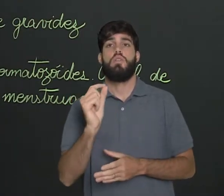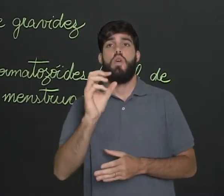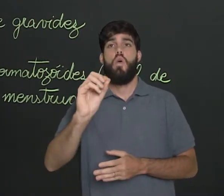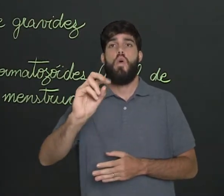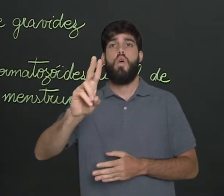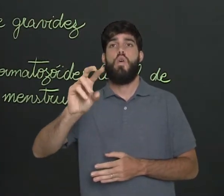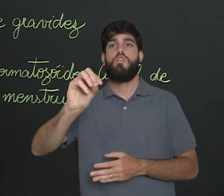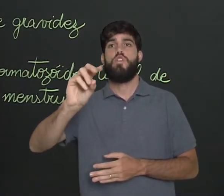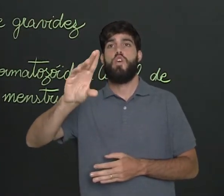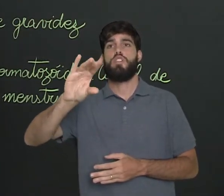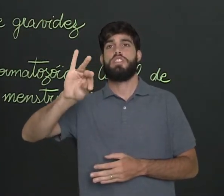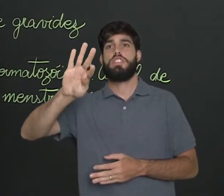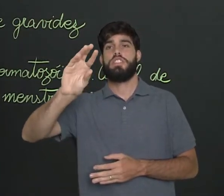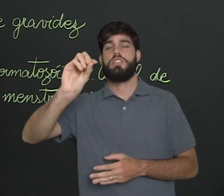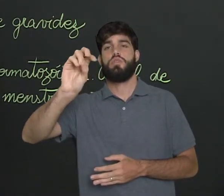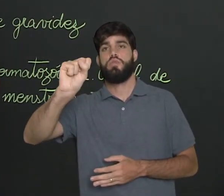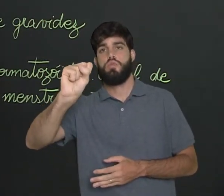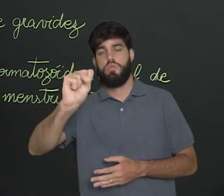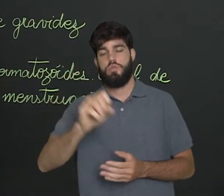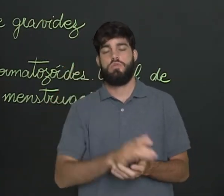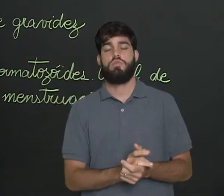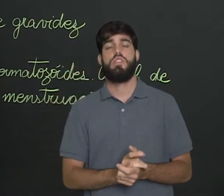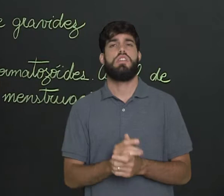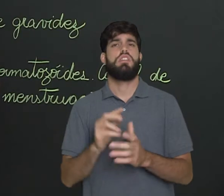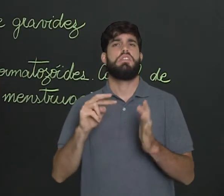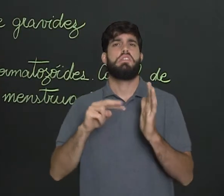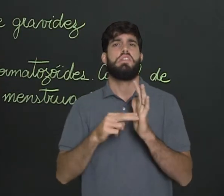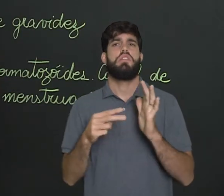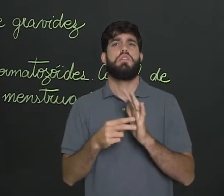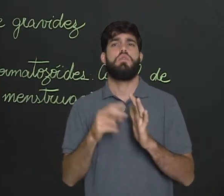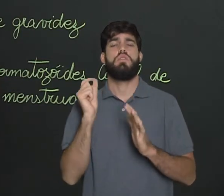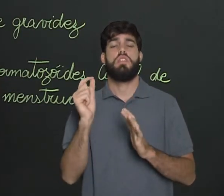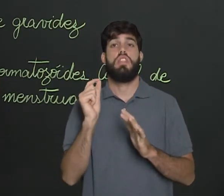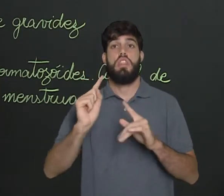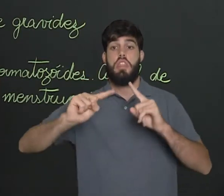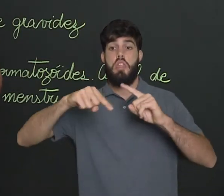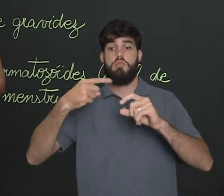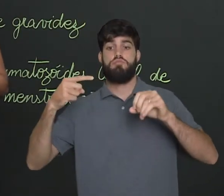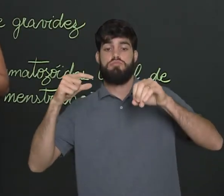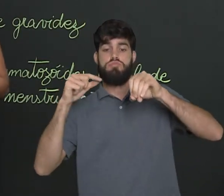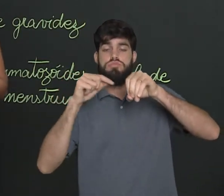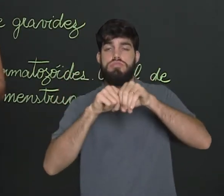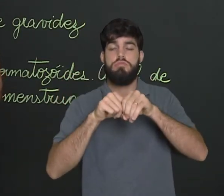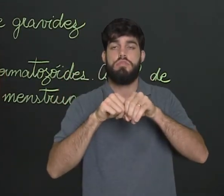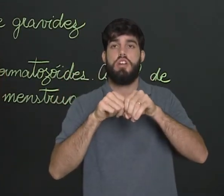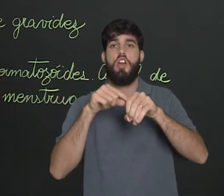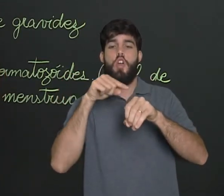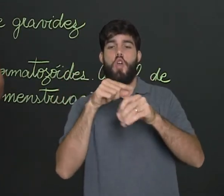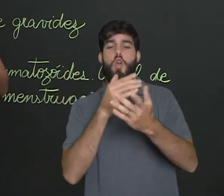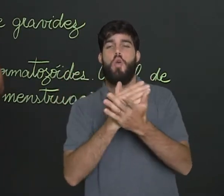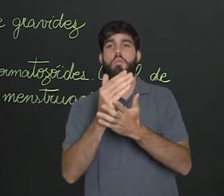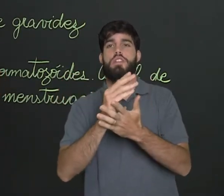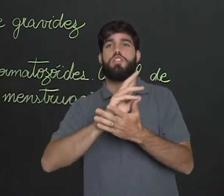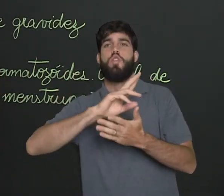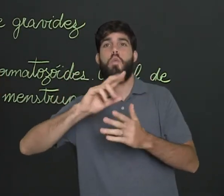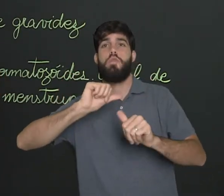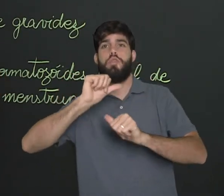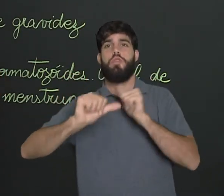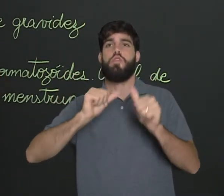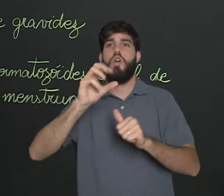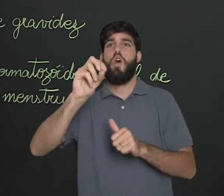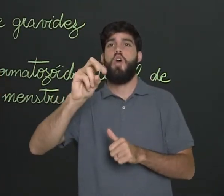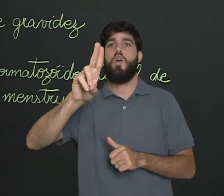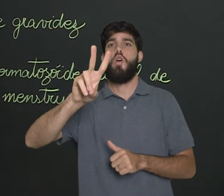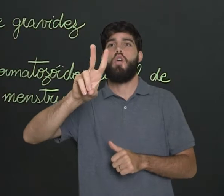dos ovócitos. O que a gente fala ovócito? O ovócito é aquele que, após a fecundação, a gente passa a chamá-lo